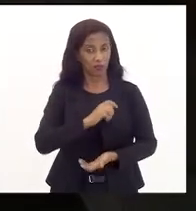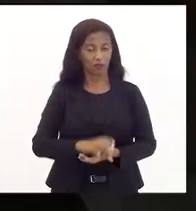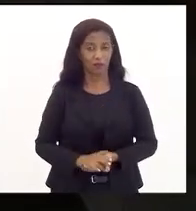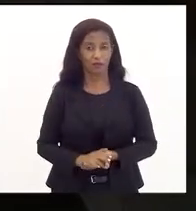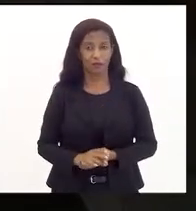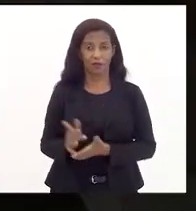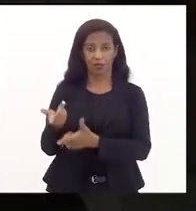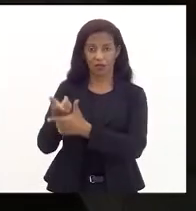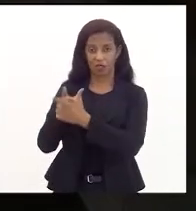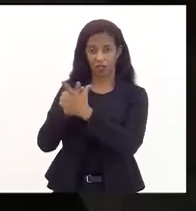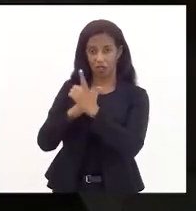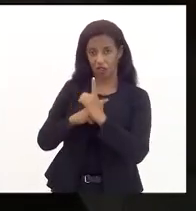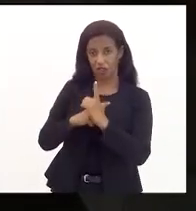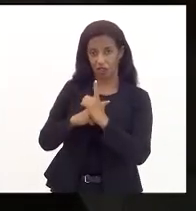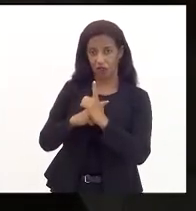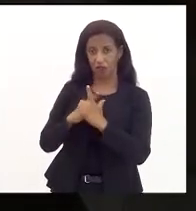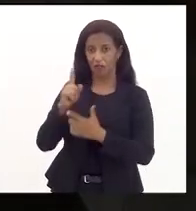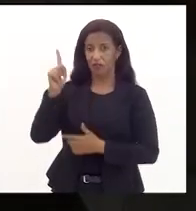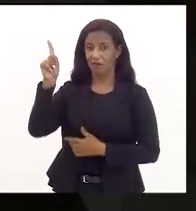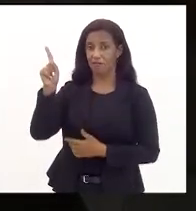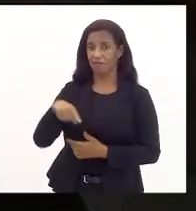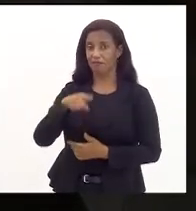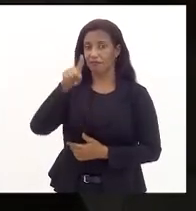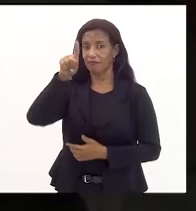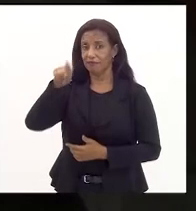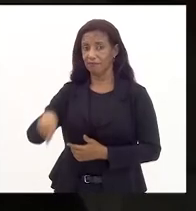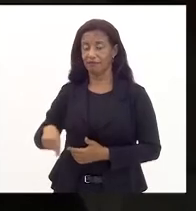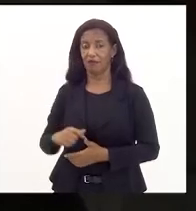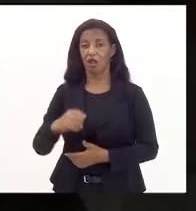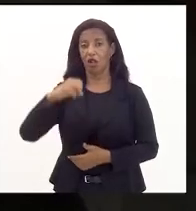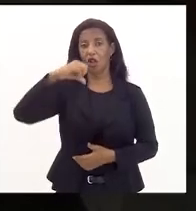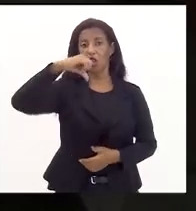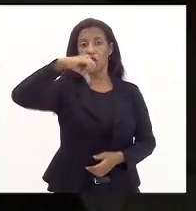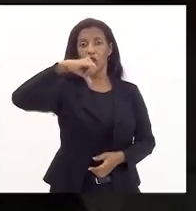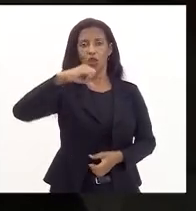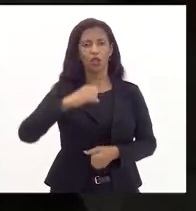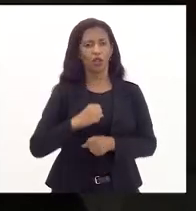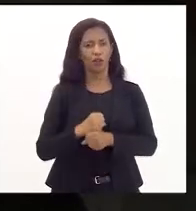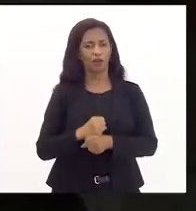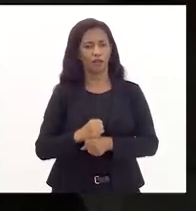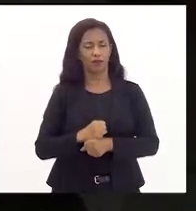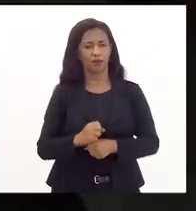essa dívida será suspensa por 9 anos.